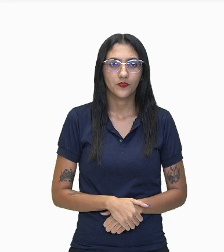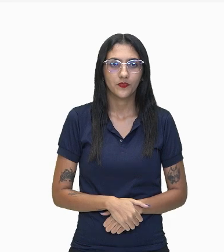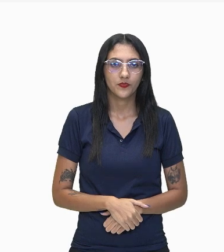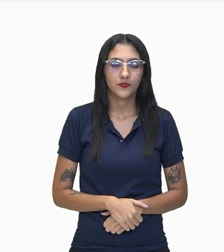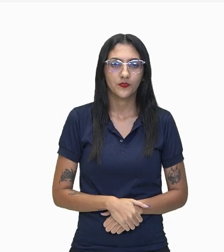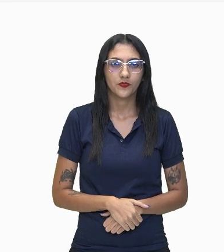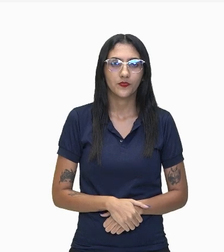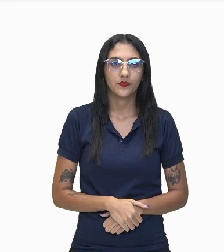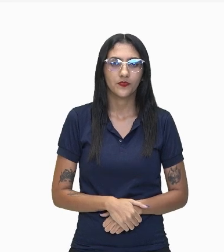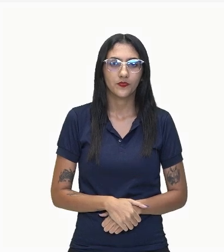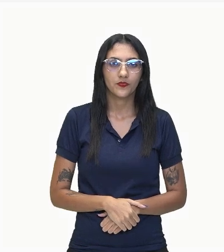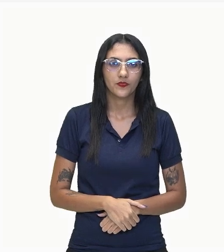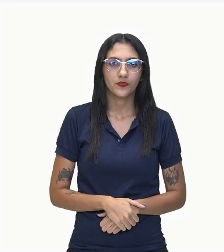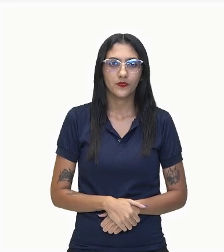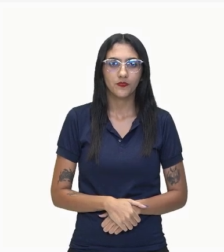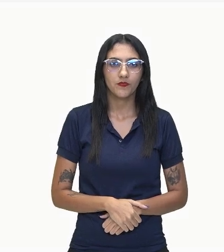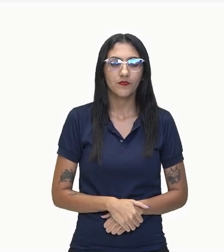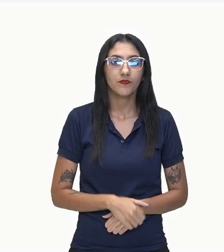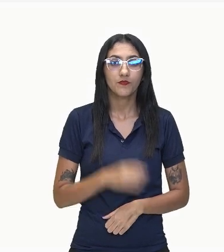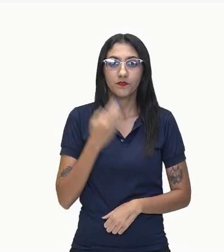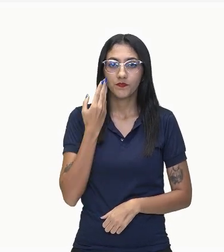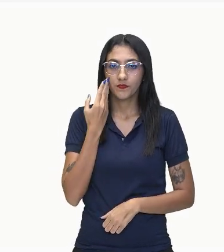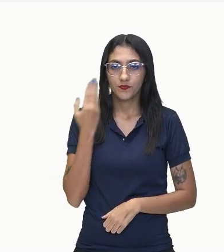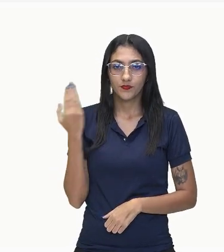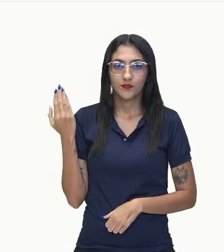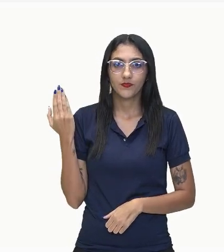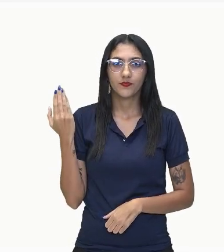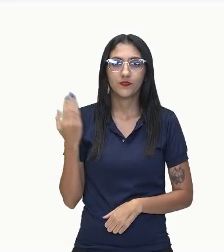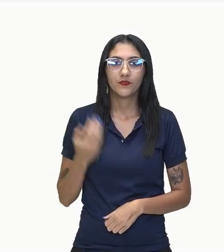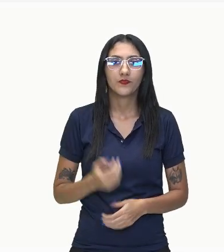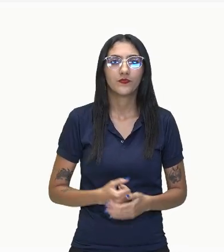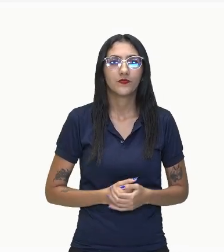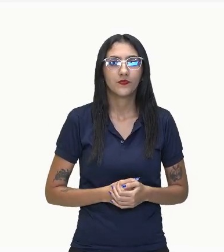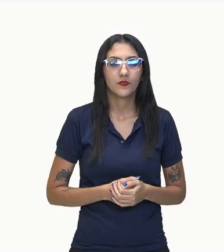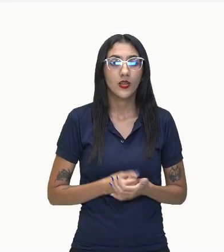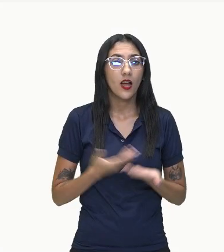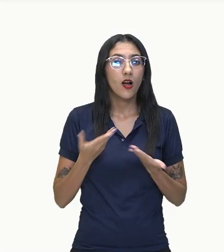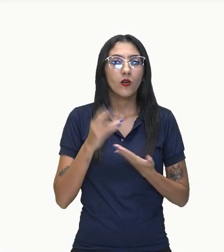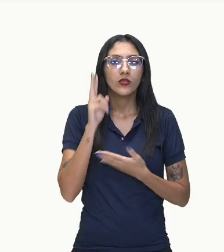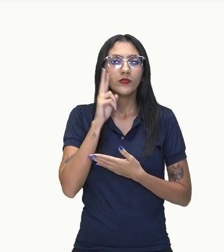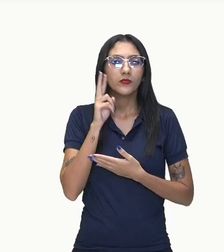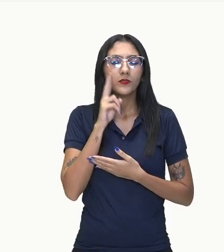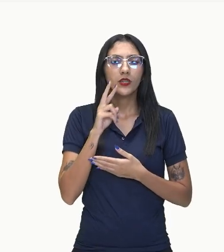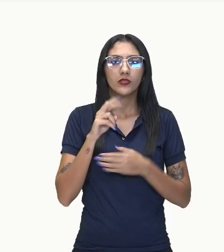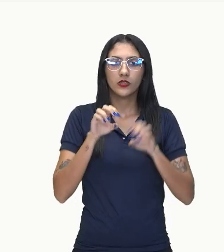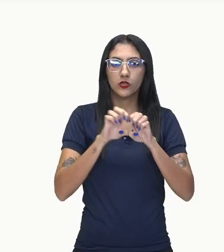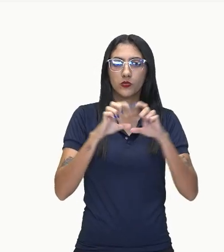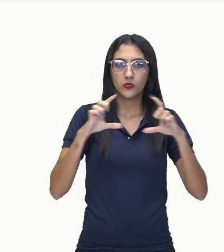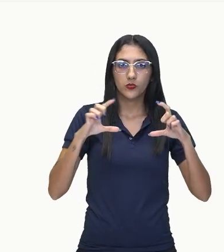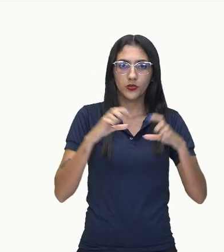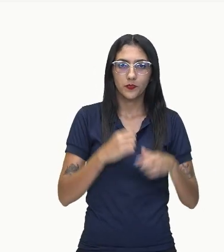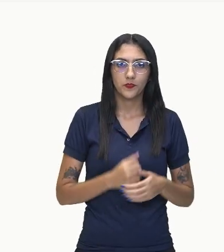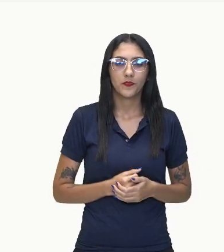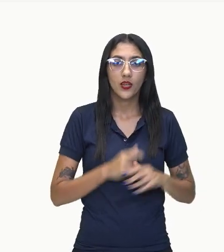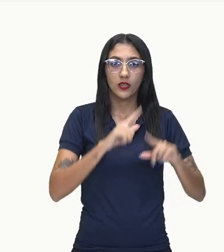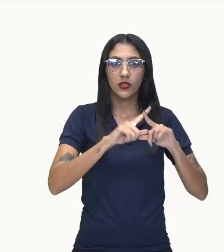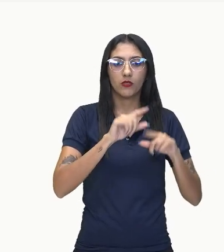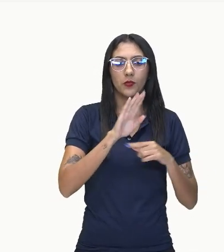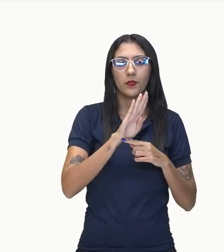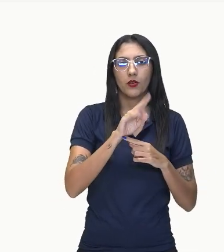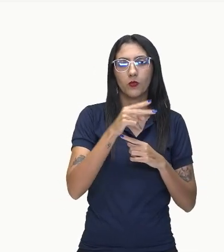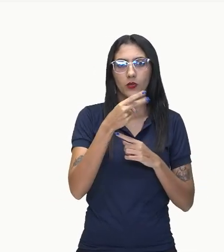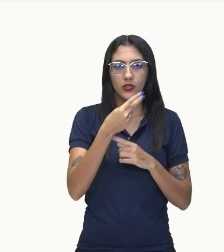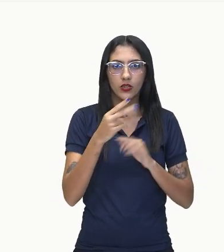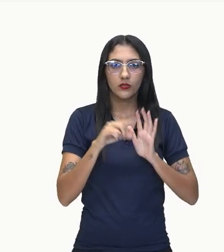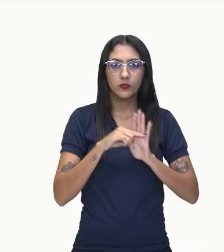Então, igualamos a zero e agora a gente calcula o delta, que é b ao quadrado menos 4 vezes